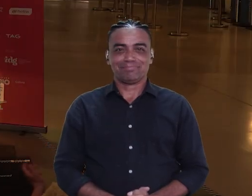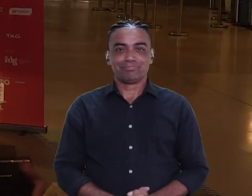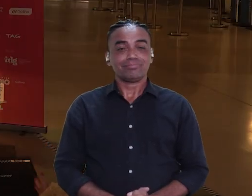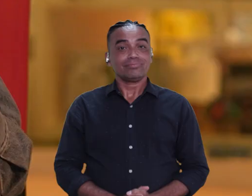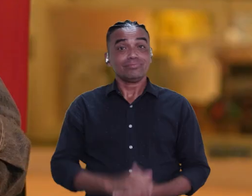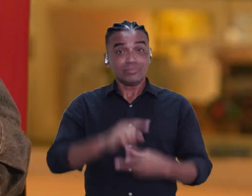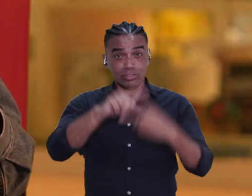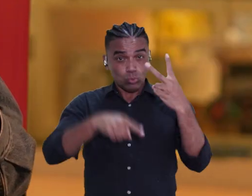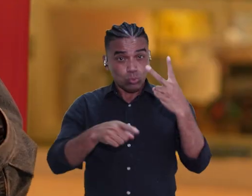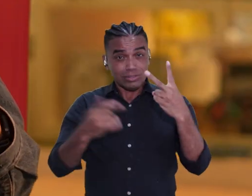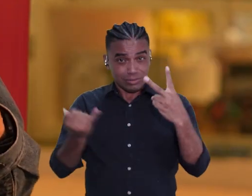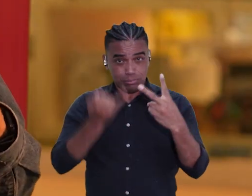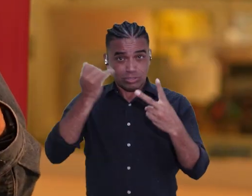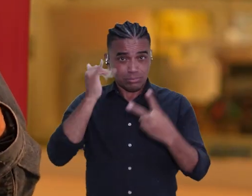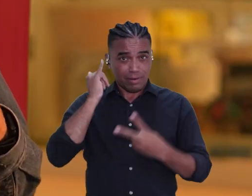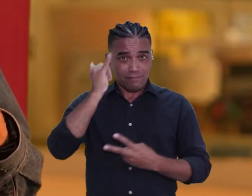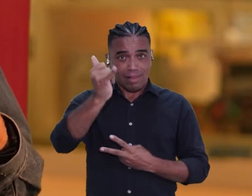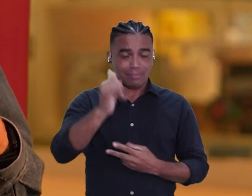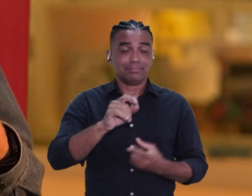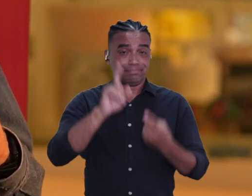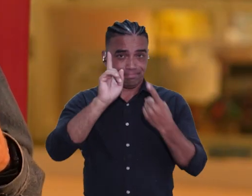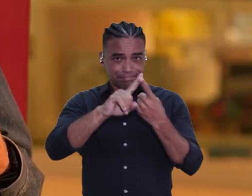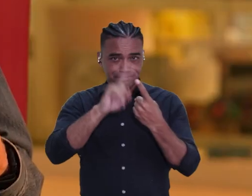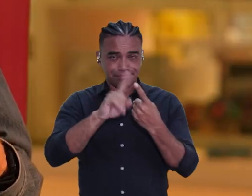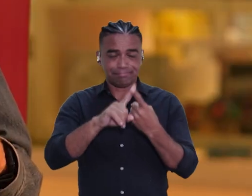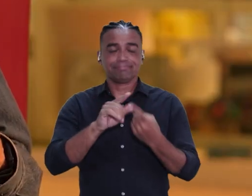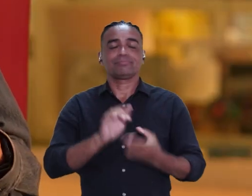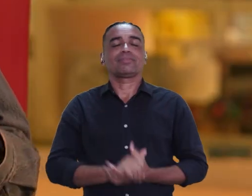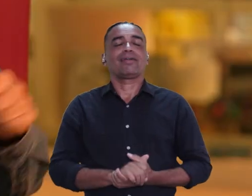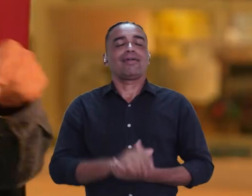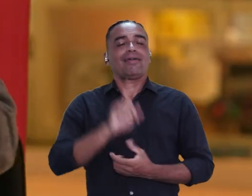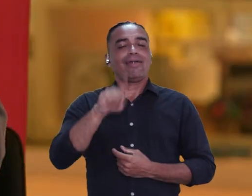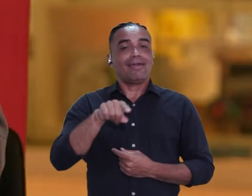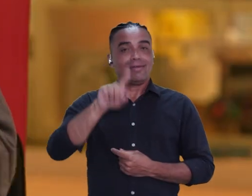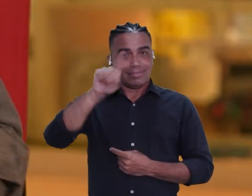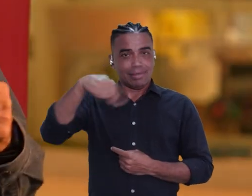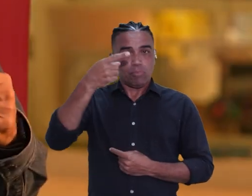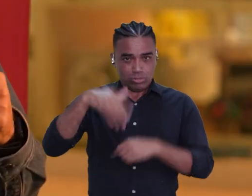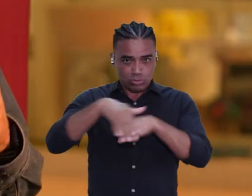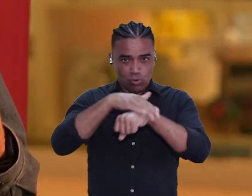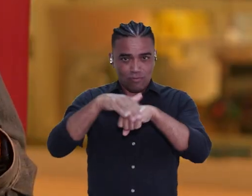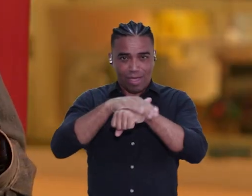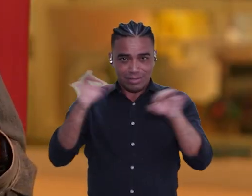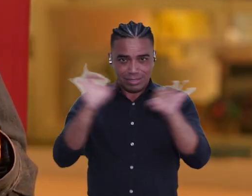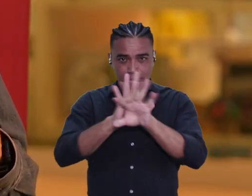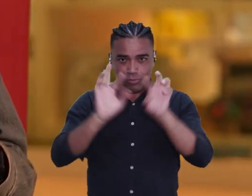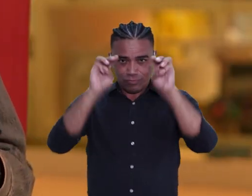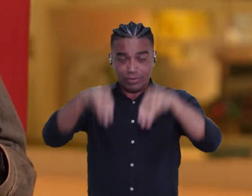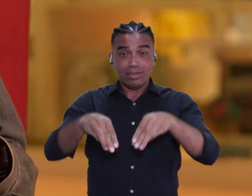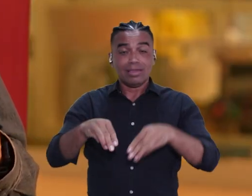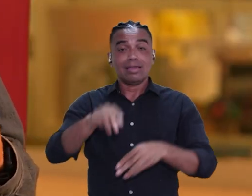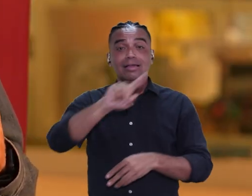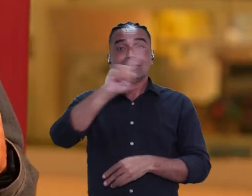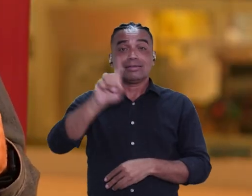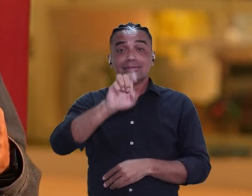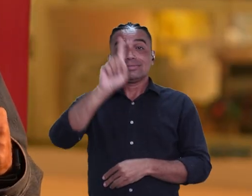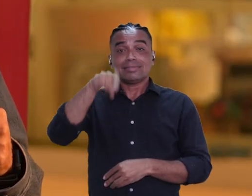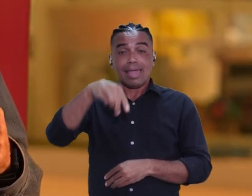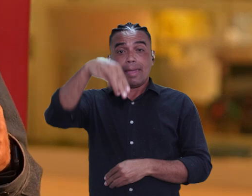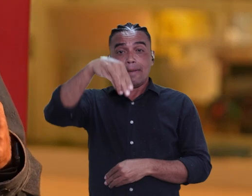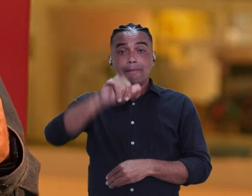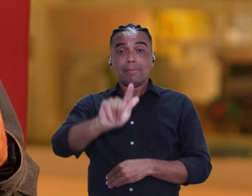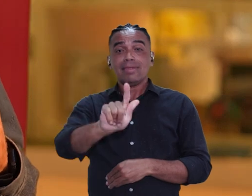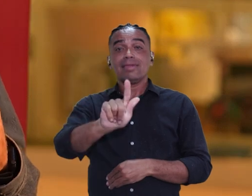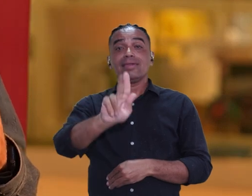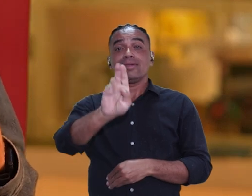Olha, eu tenho duas coisas importantes para falar para vocês. A primeira delas é que agora, depois da conversa, o Zé Miguel vai autografar